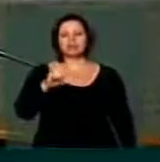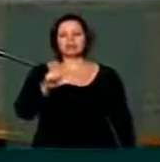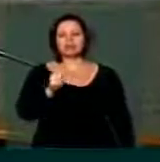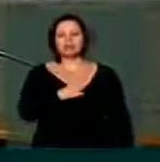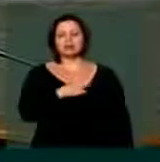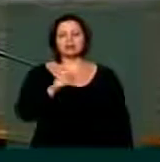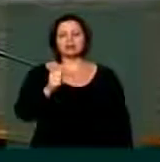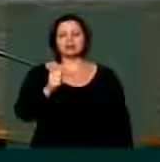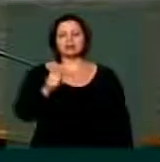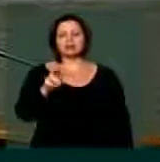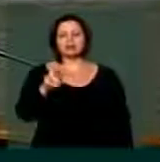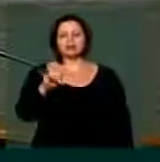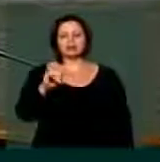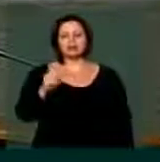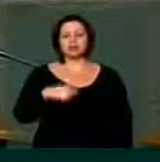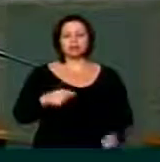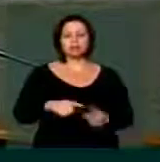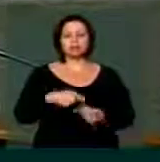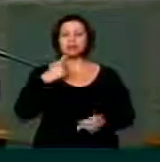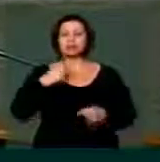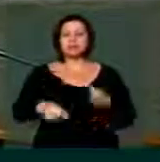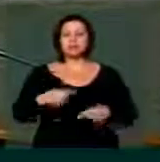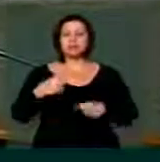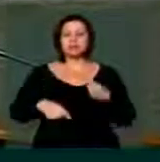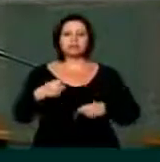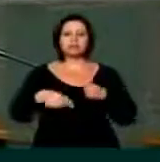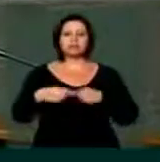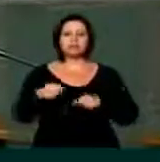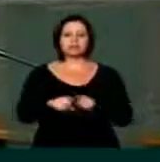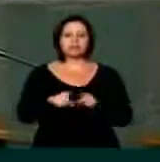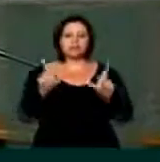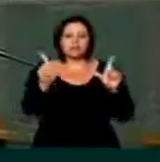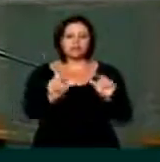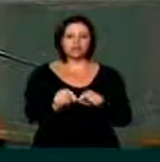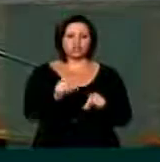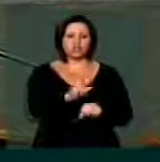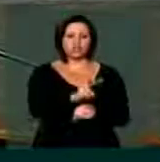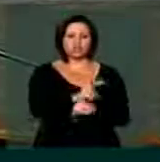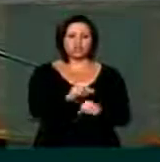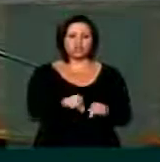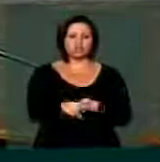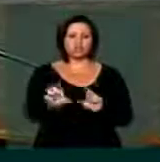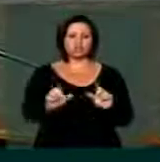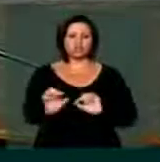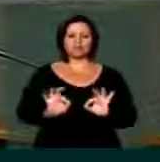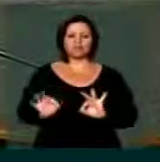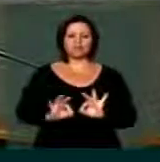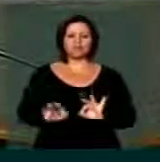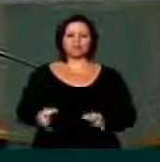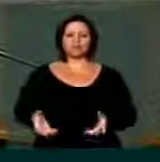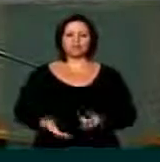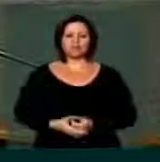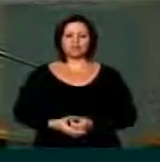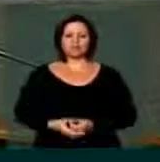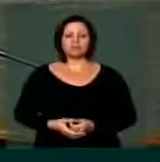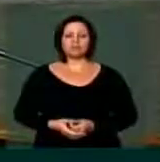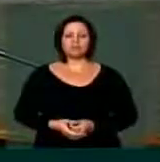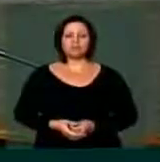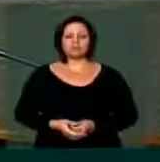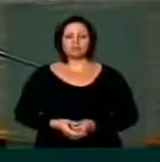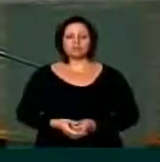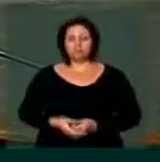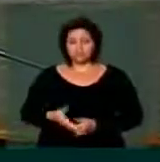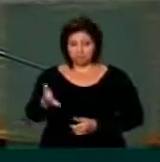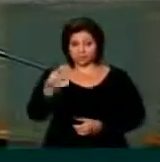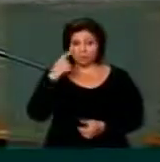Não foi tocado, porque os debates eram muito restritivos, como você sabe, companheiro Chico